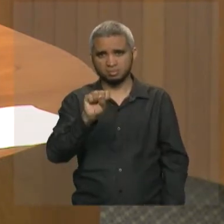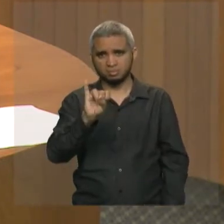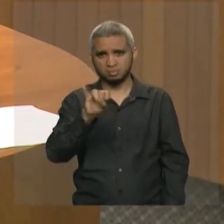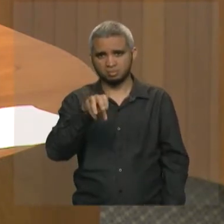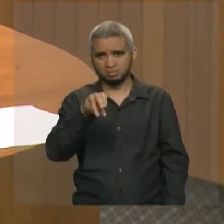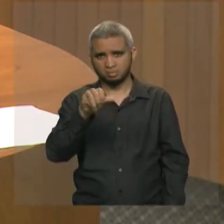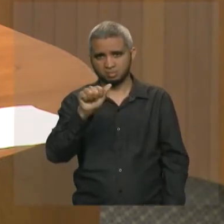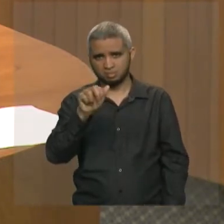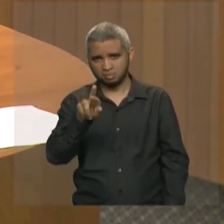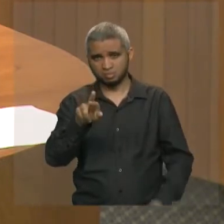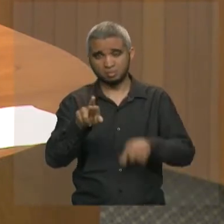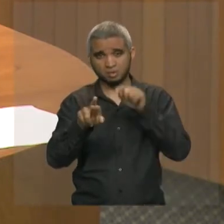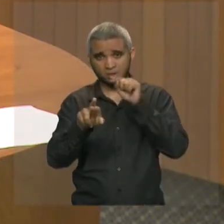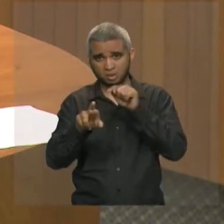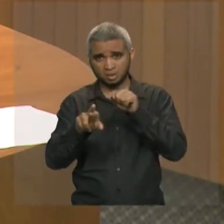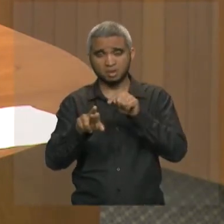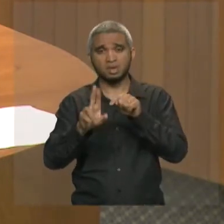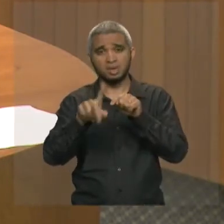povo açailandense.